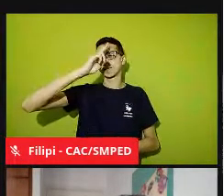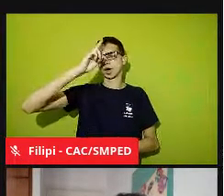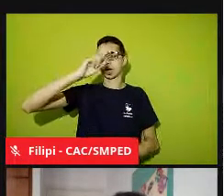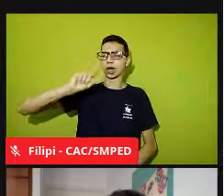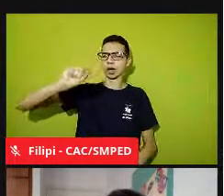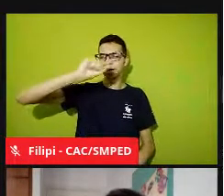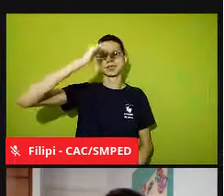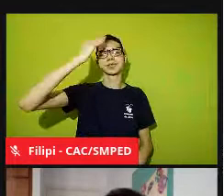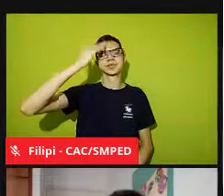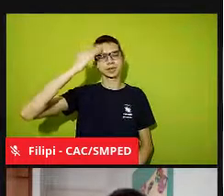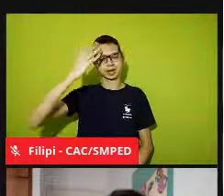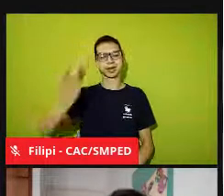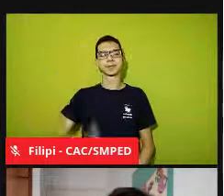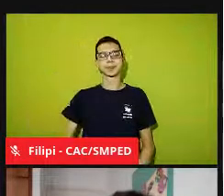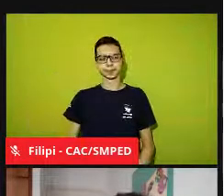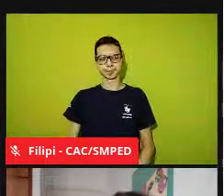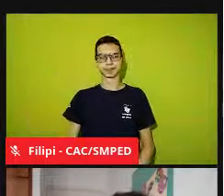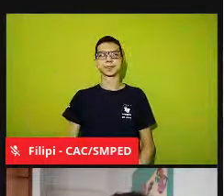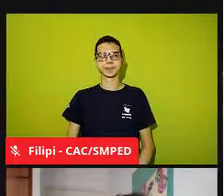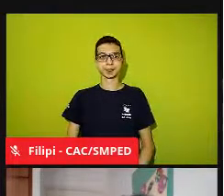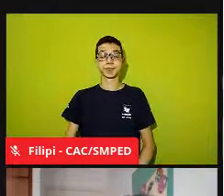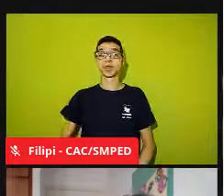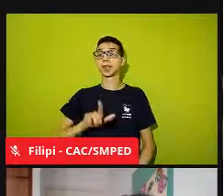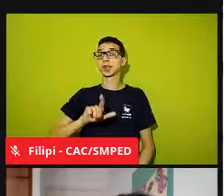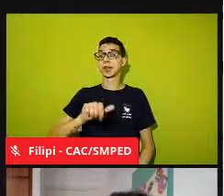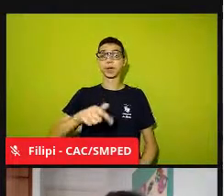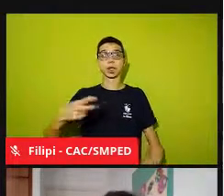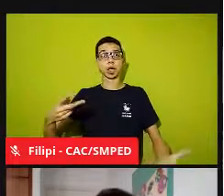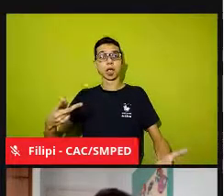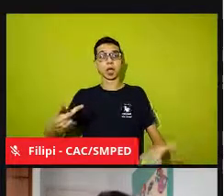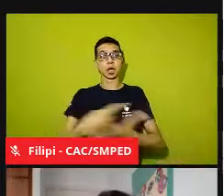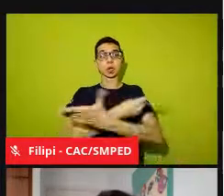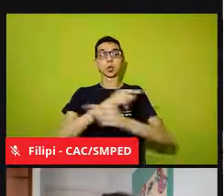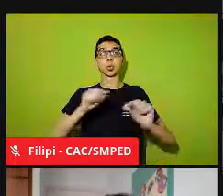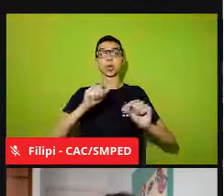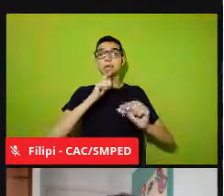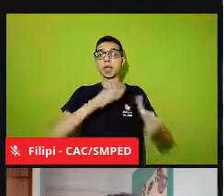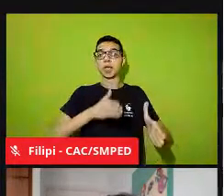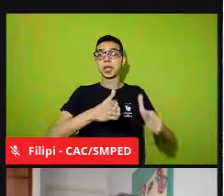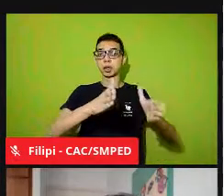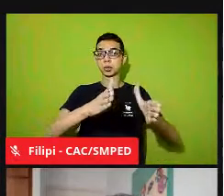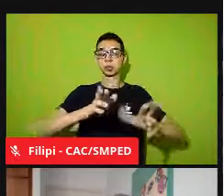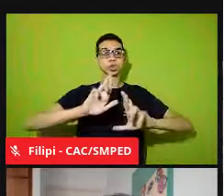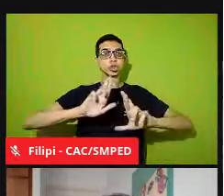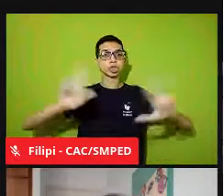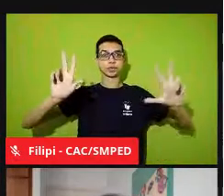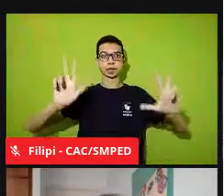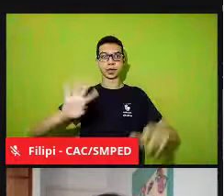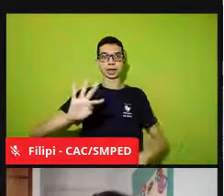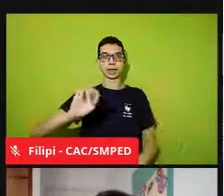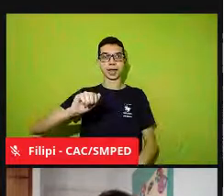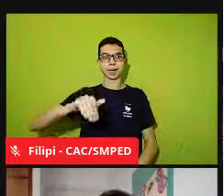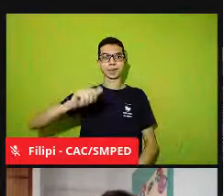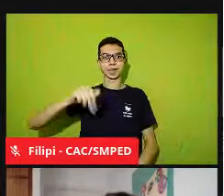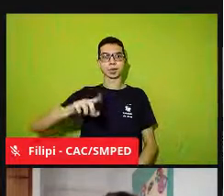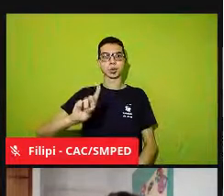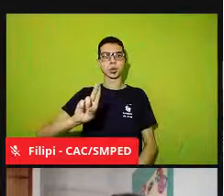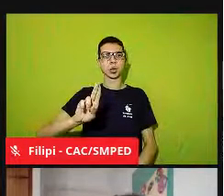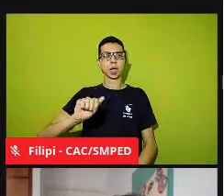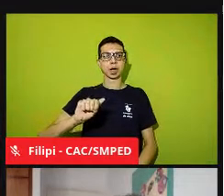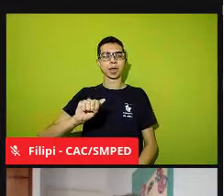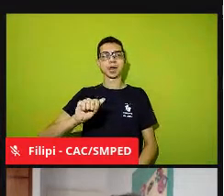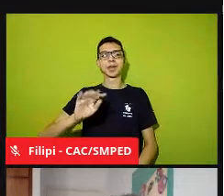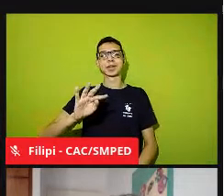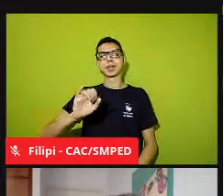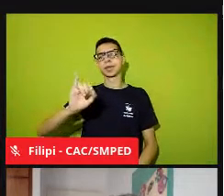historiadores, etc. Então, e de repente a gente está num Rio Tamanduateí, que é um outro Rio Tamanduateí hoje, né? E como a gente voltar